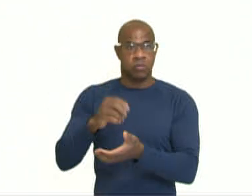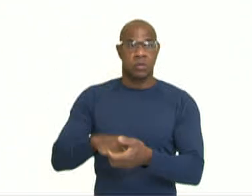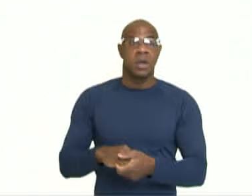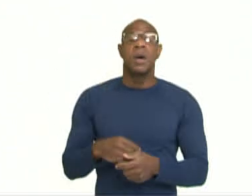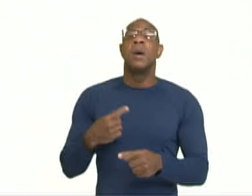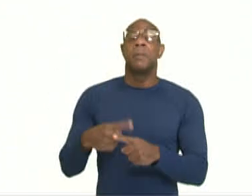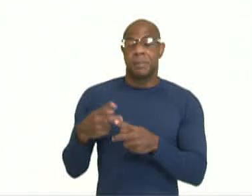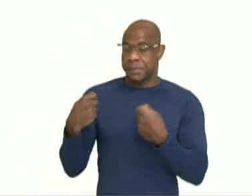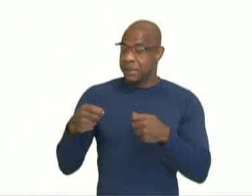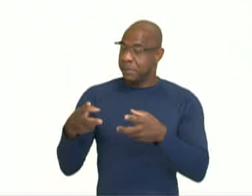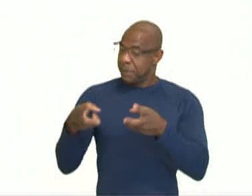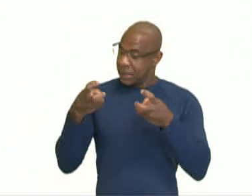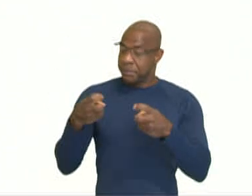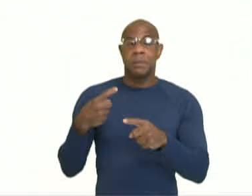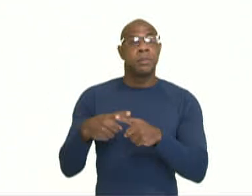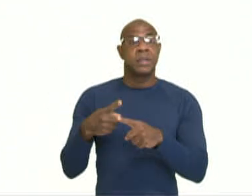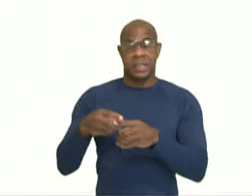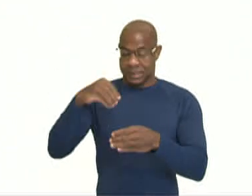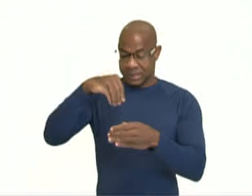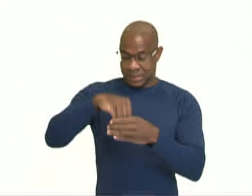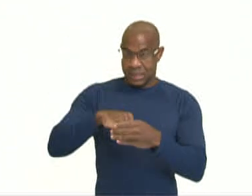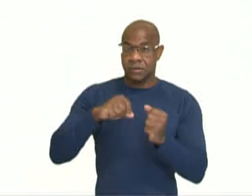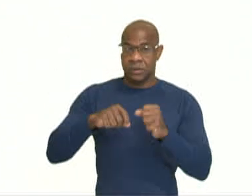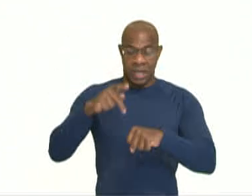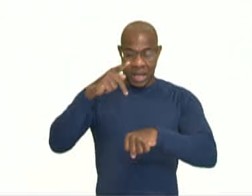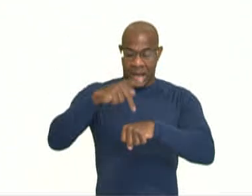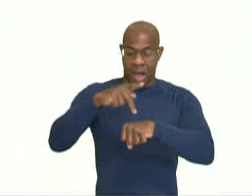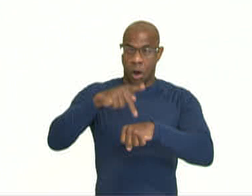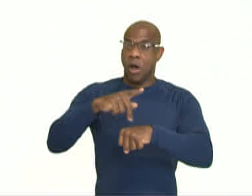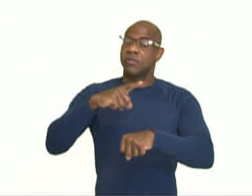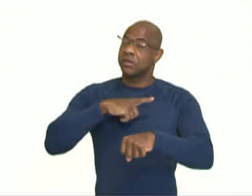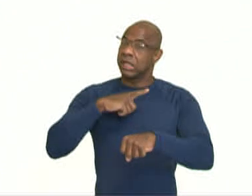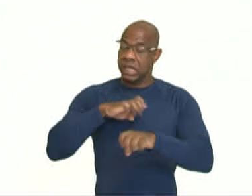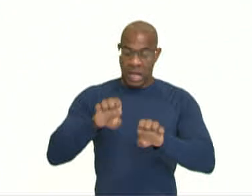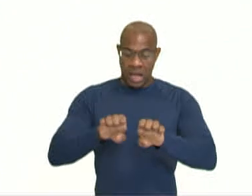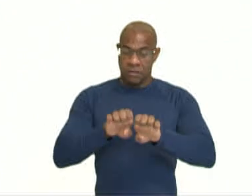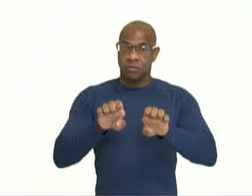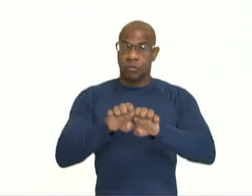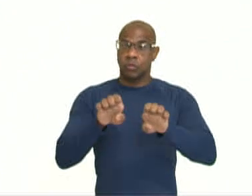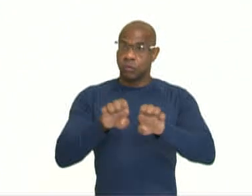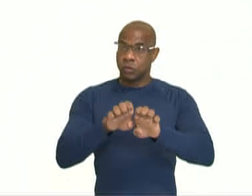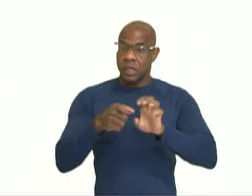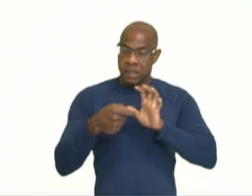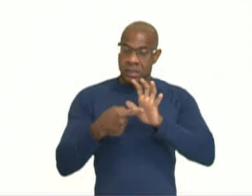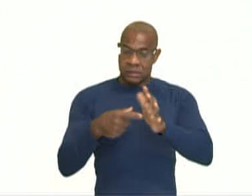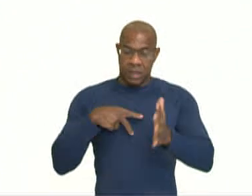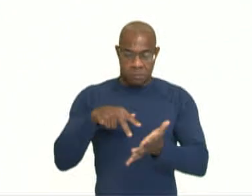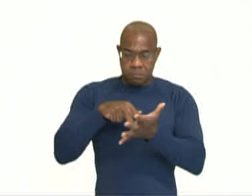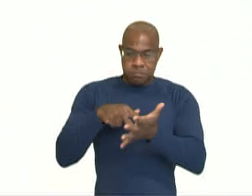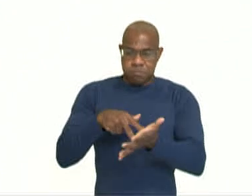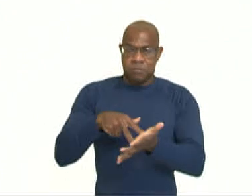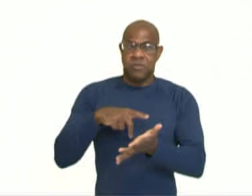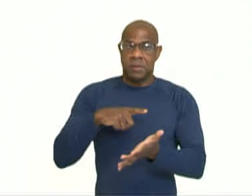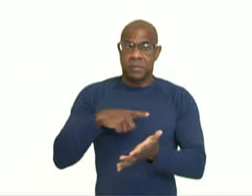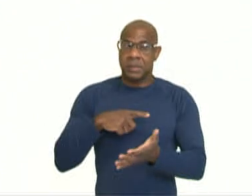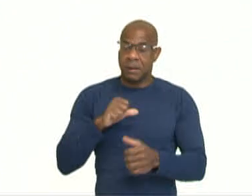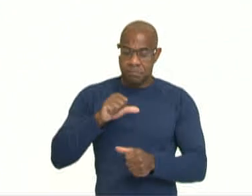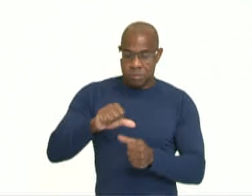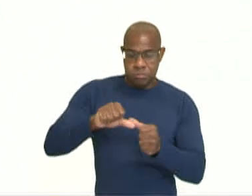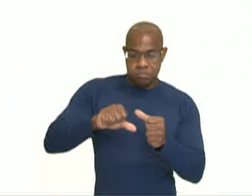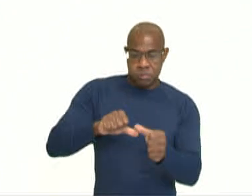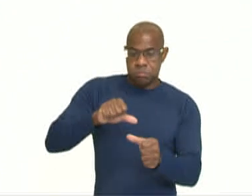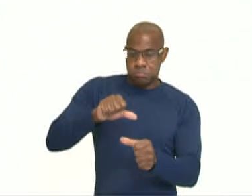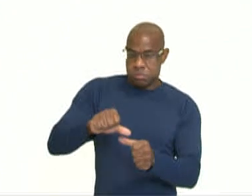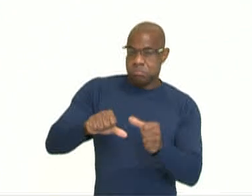no seu interior, as rochas que a compõem, a estrutura que dá a ela a sustentação, ainda está em